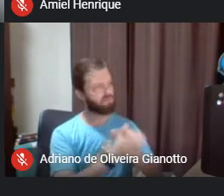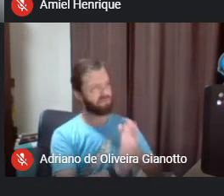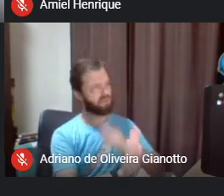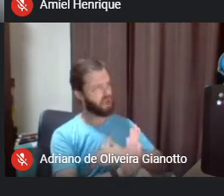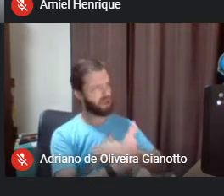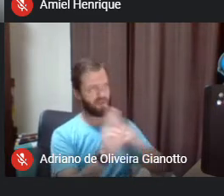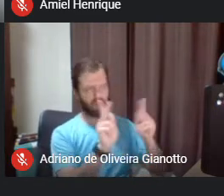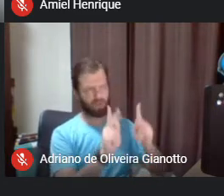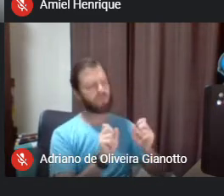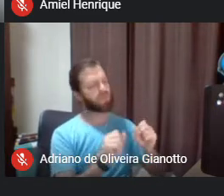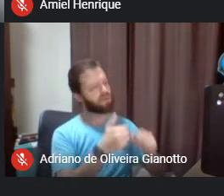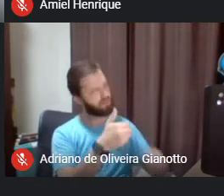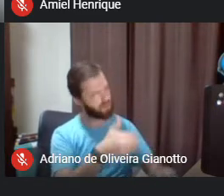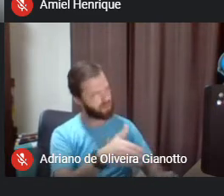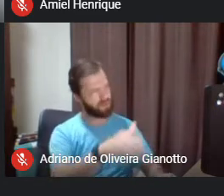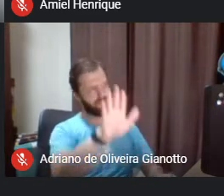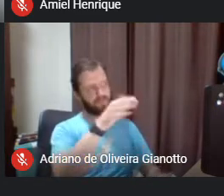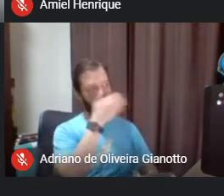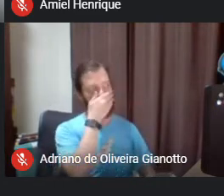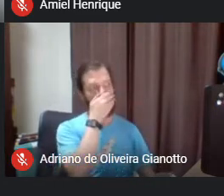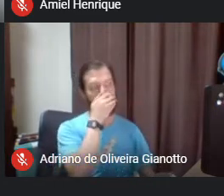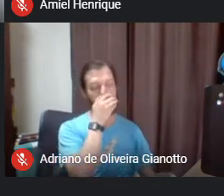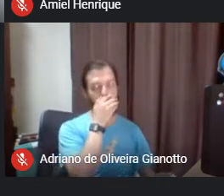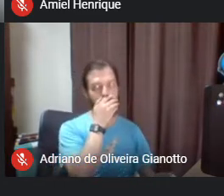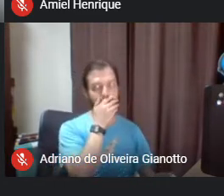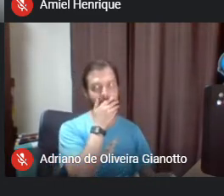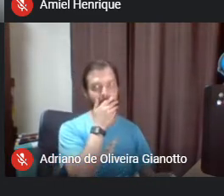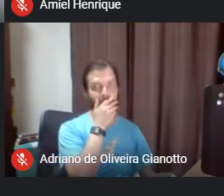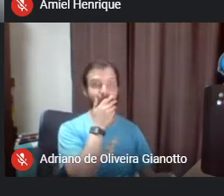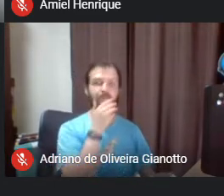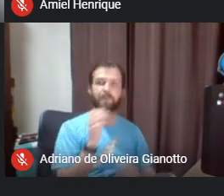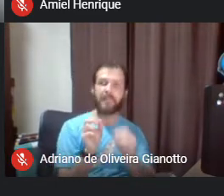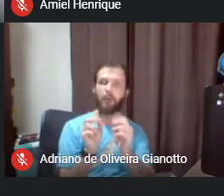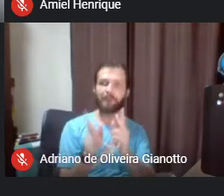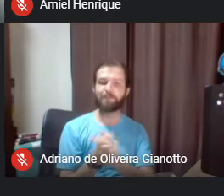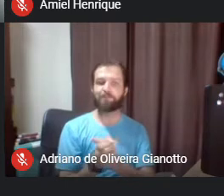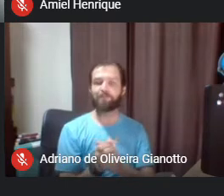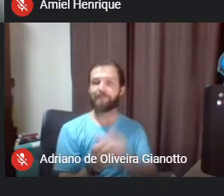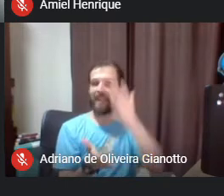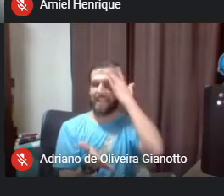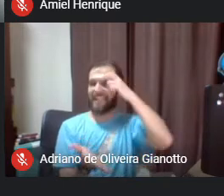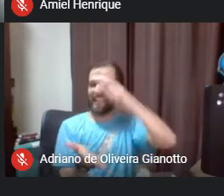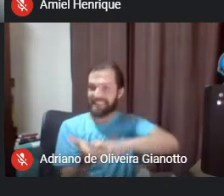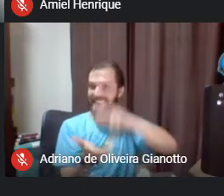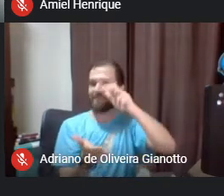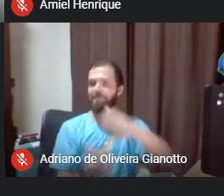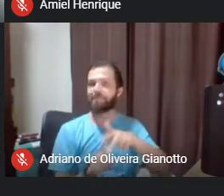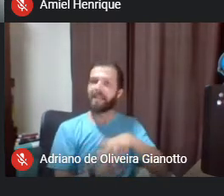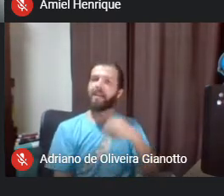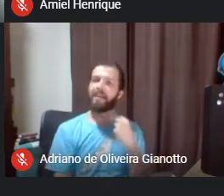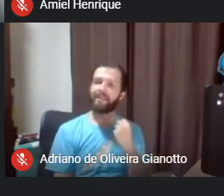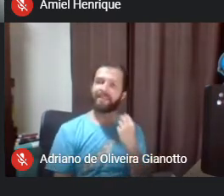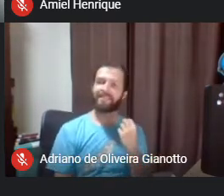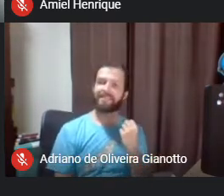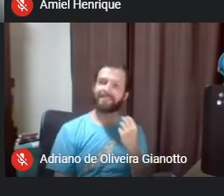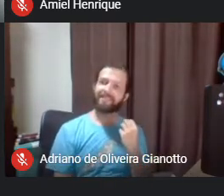para eu tentar em contato com o imperador. Ela falou, não, tudo bem, vá. Falou, ok. Pela manhã